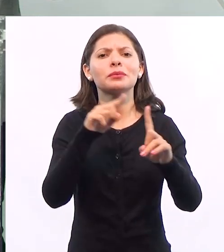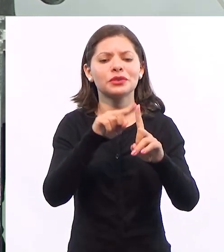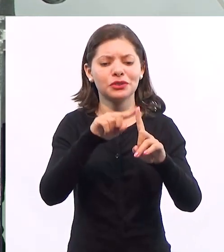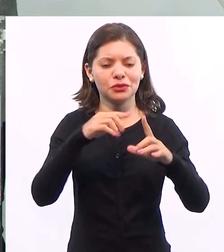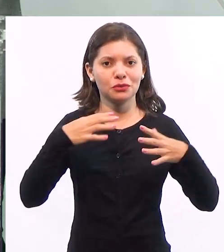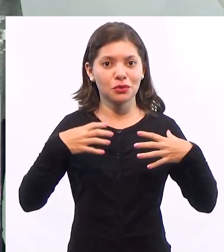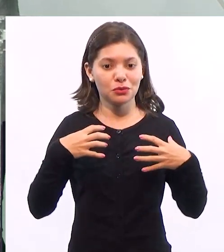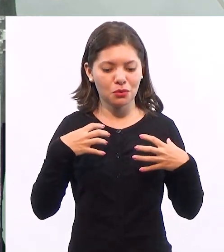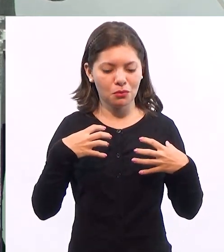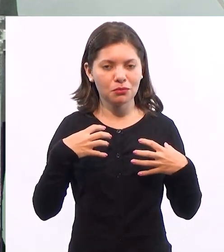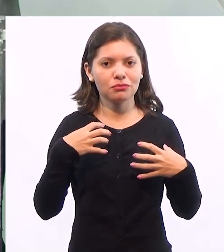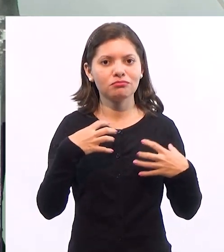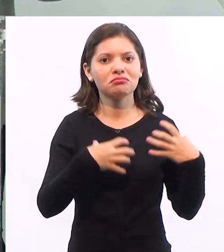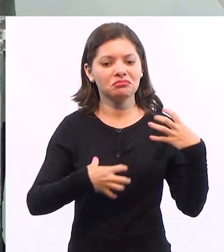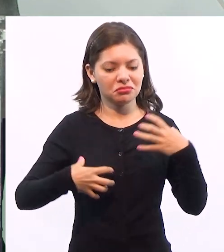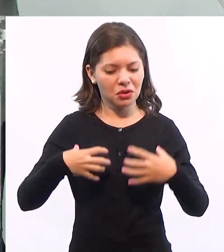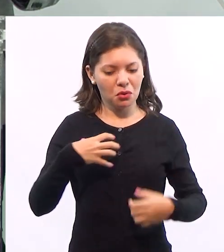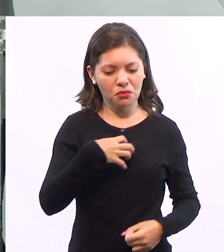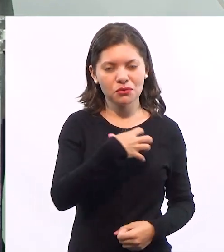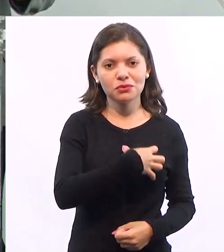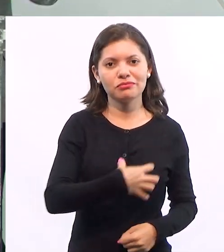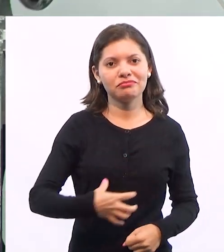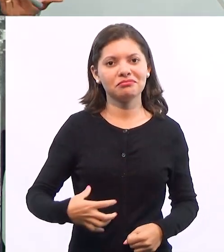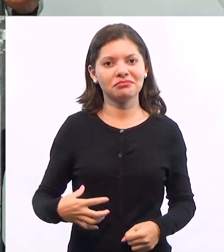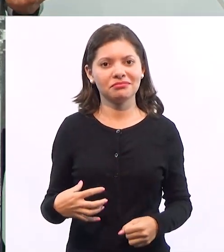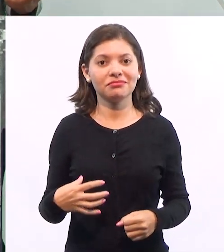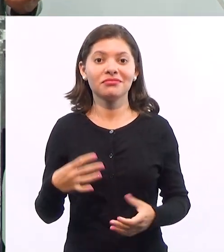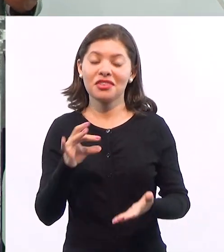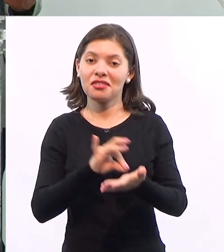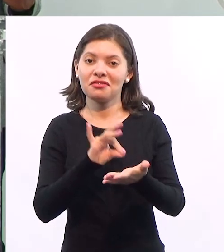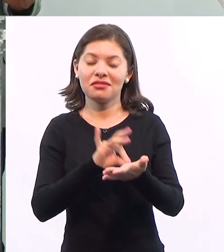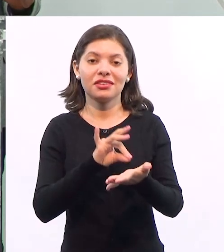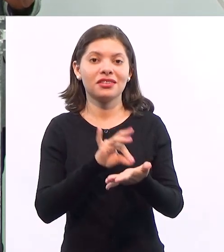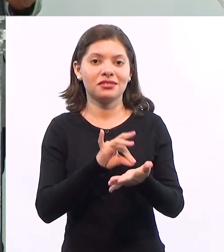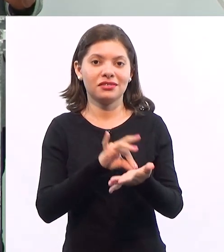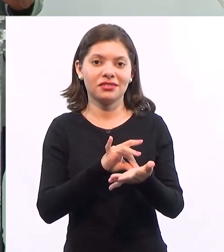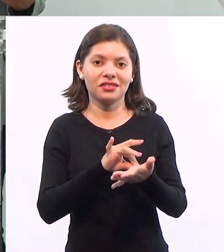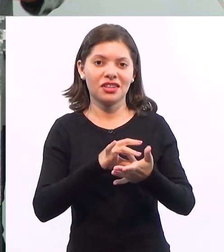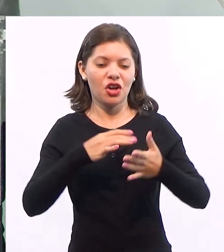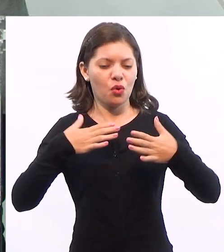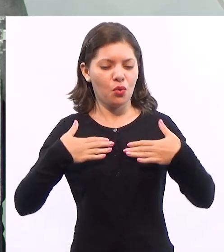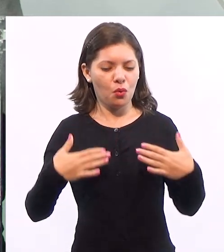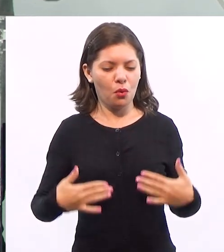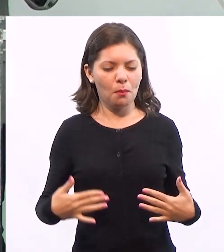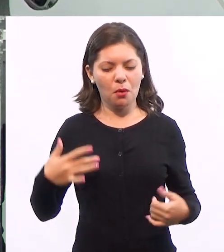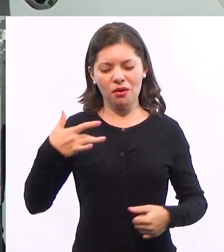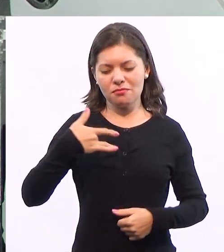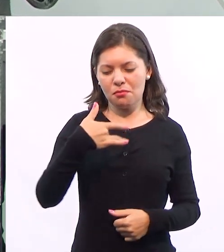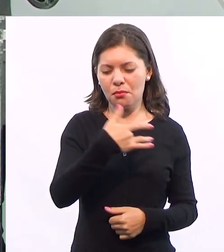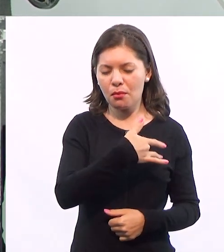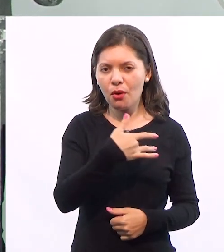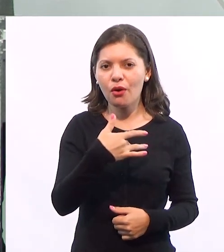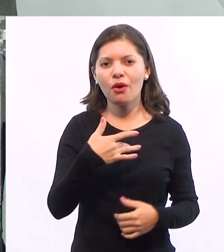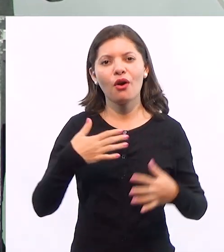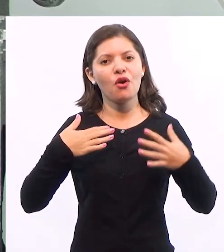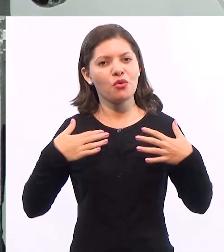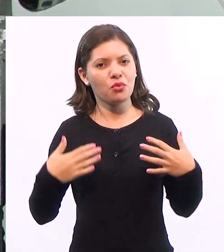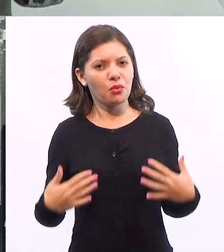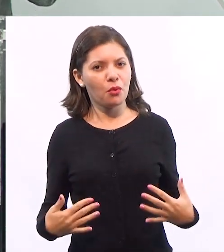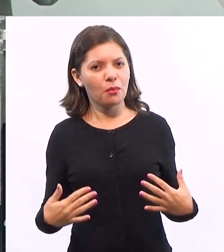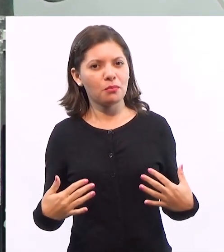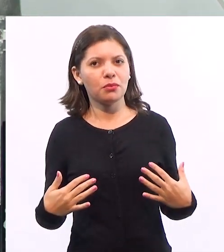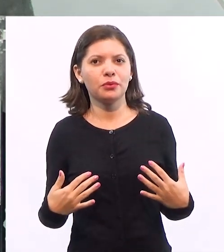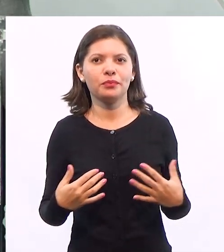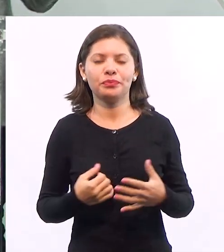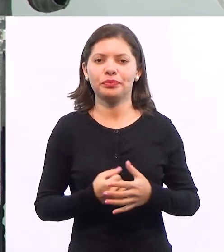nosso corpo humano? Funcionar da melhor forma possível, não é verdade? É ter um corpo saudável, é ter um corpo